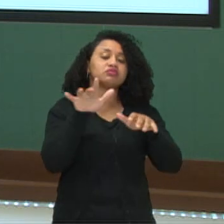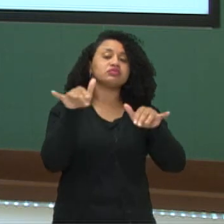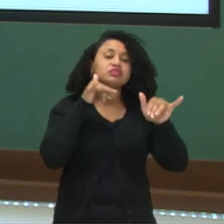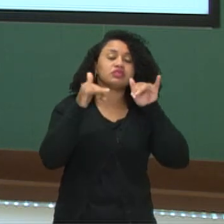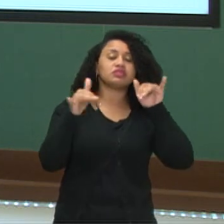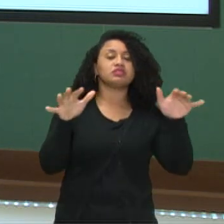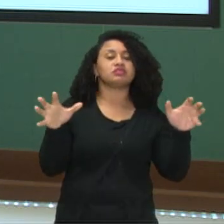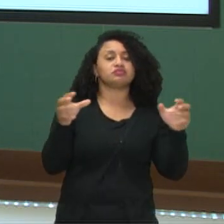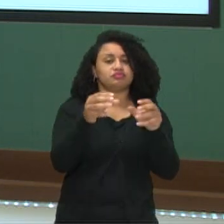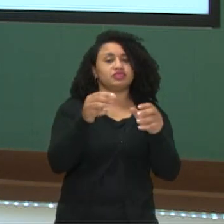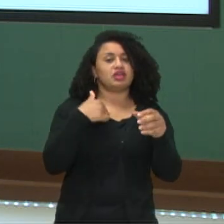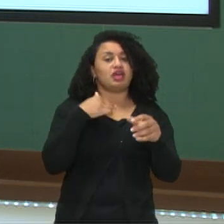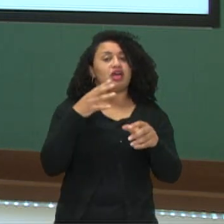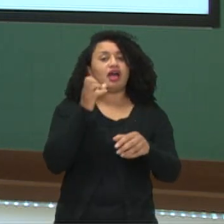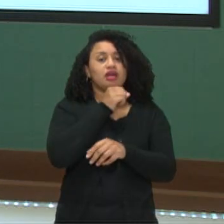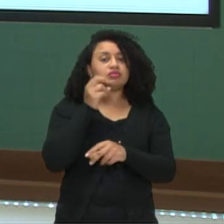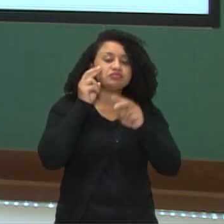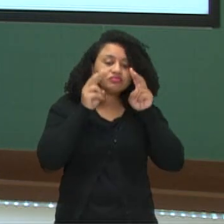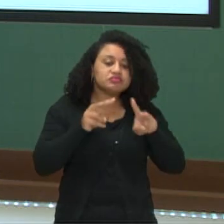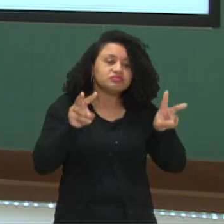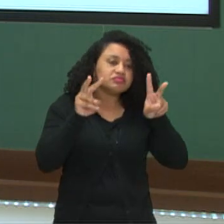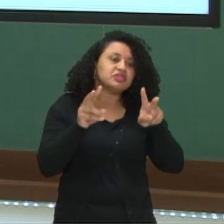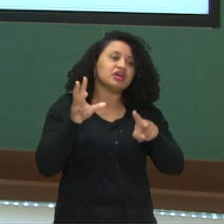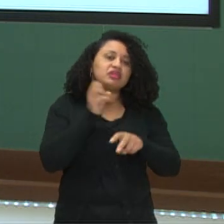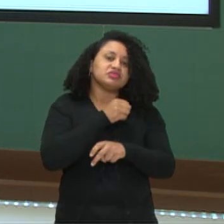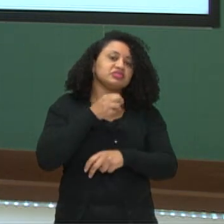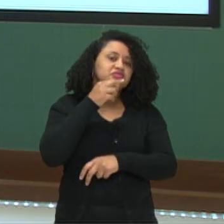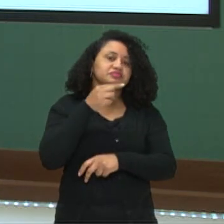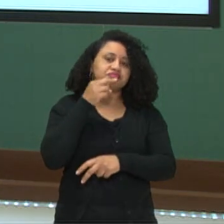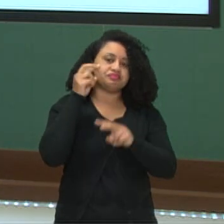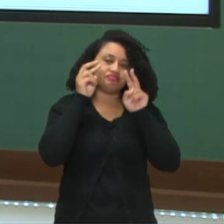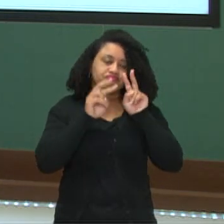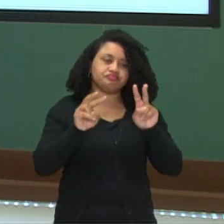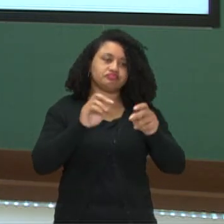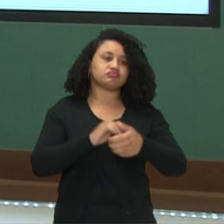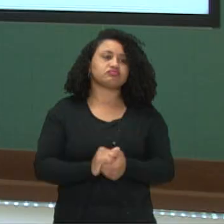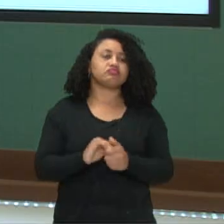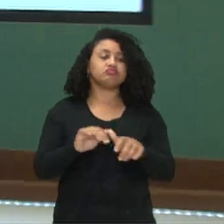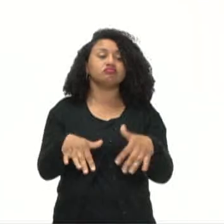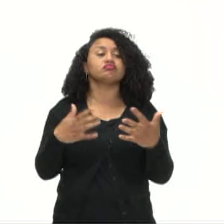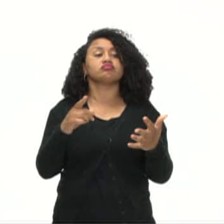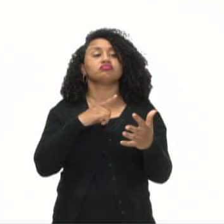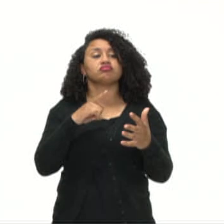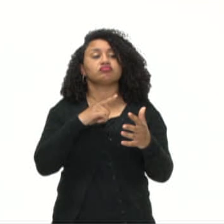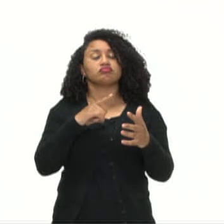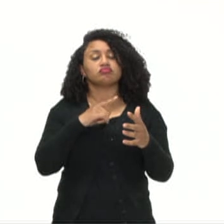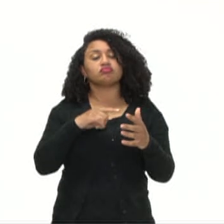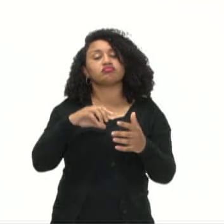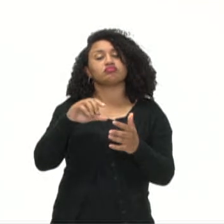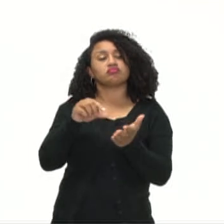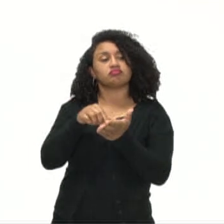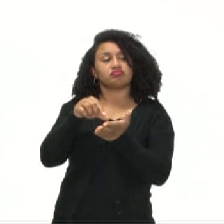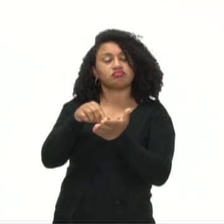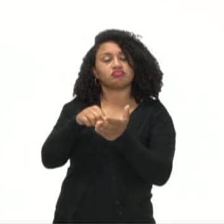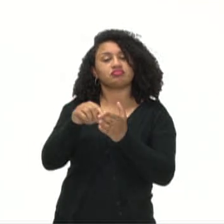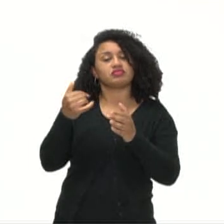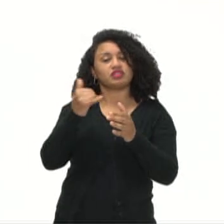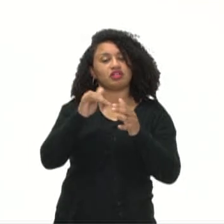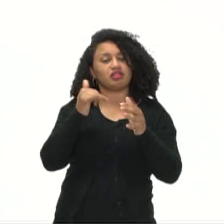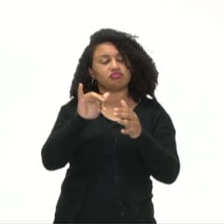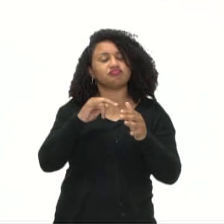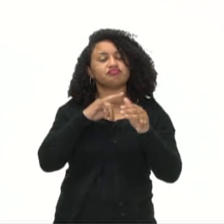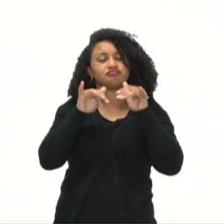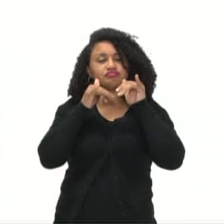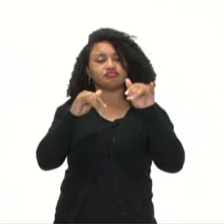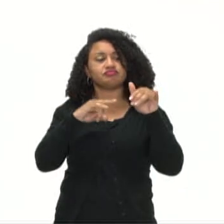percepção visual. Bom, quando a gente tem um capacitor carregado eletricamente,